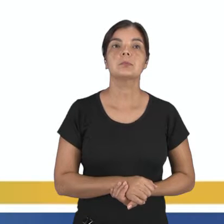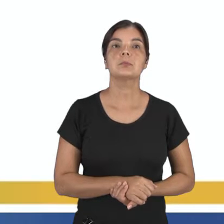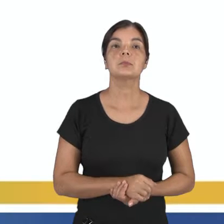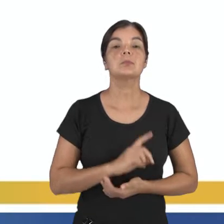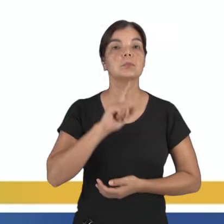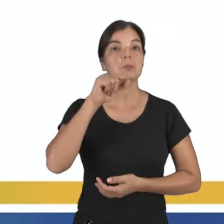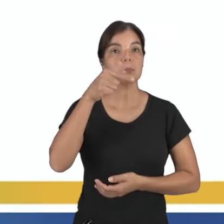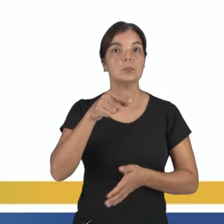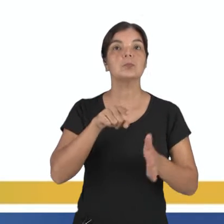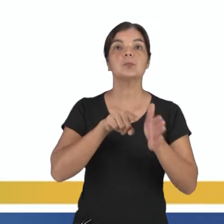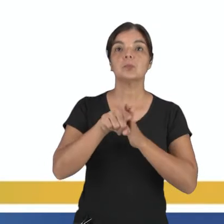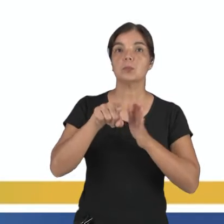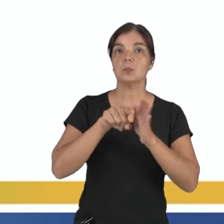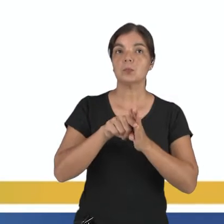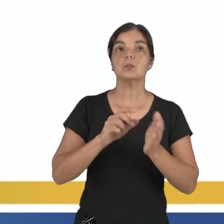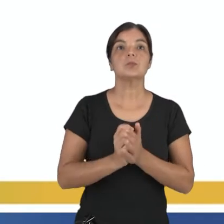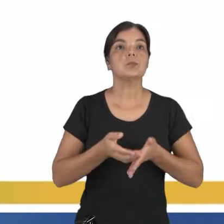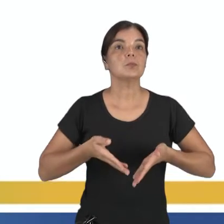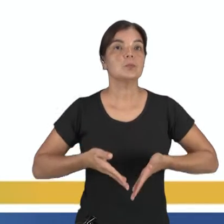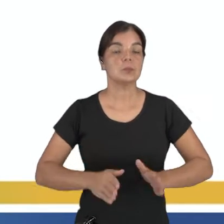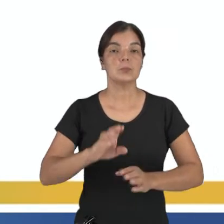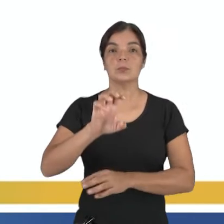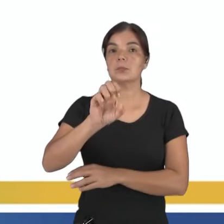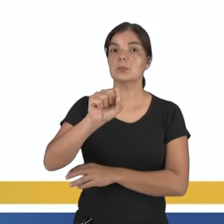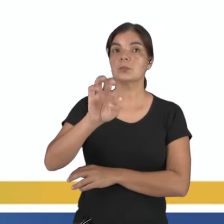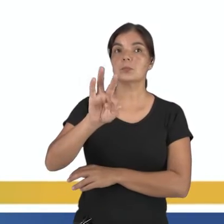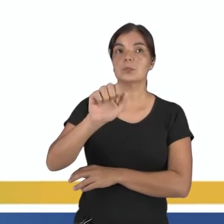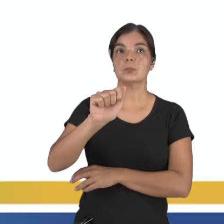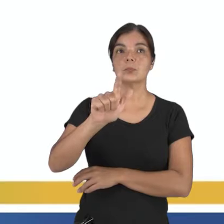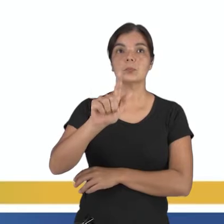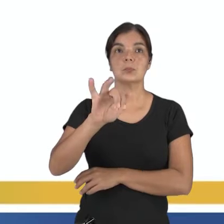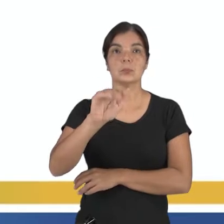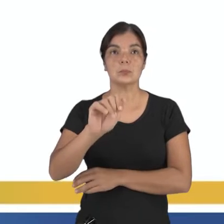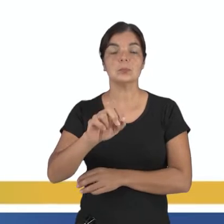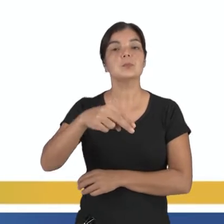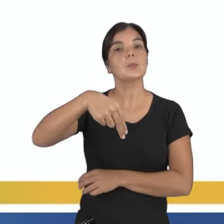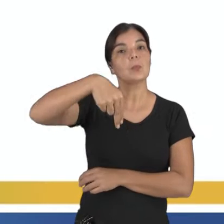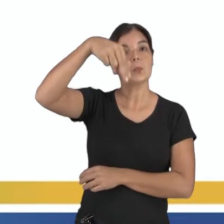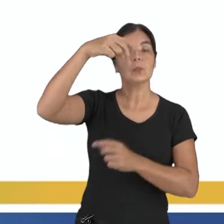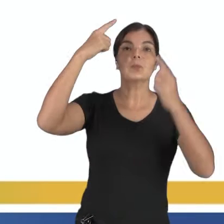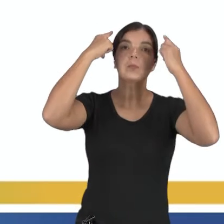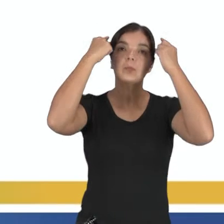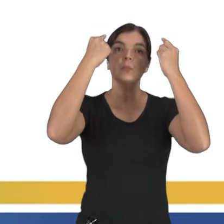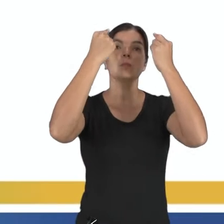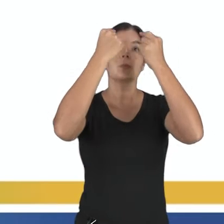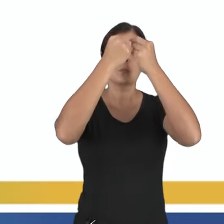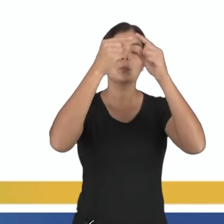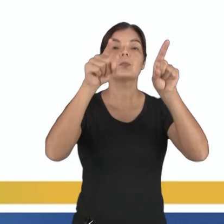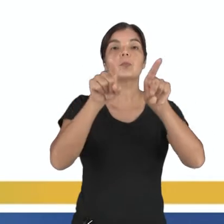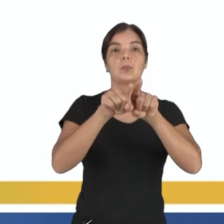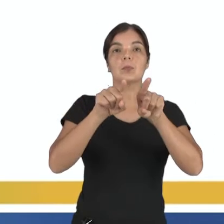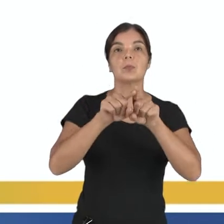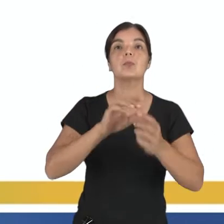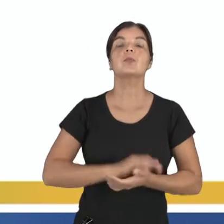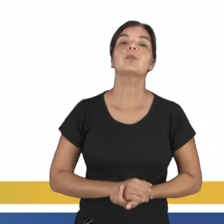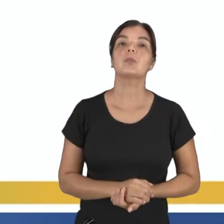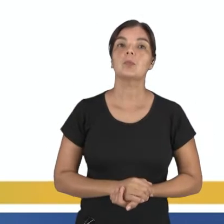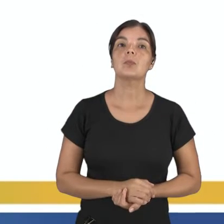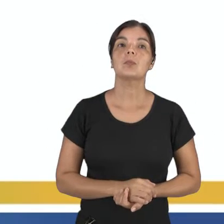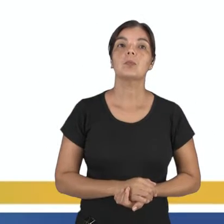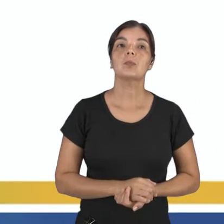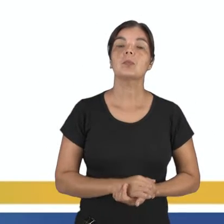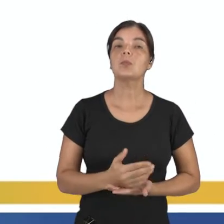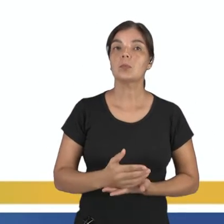A próxima questão vai dizer: nascido em Estagira, norte da Grécia, ou seja, ele era grego, né? De certa